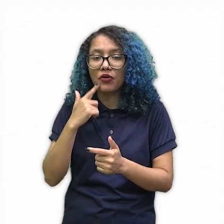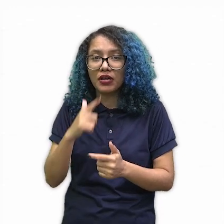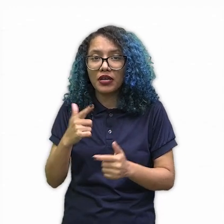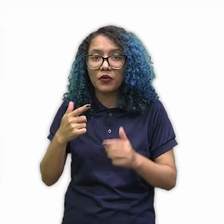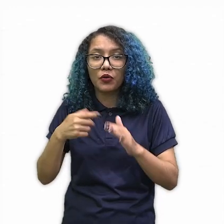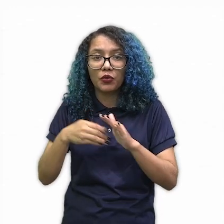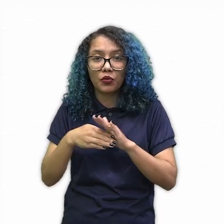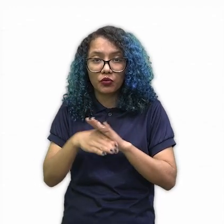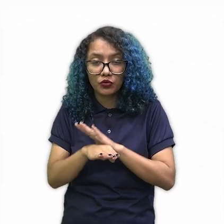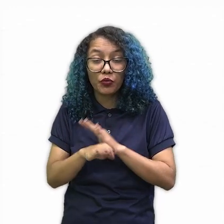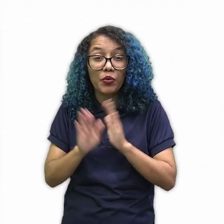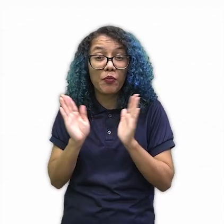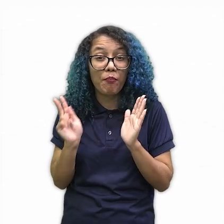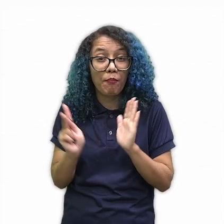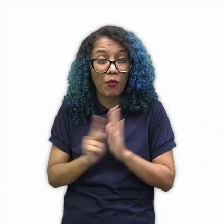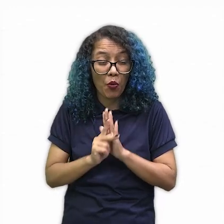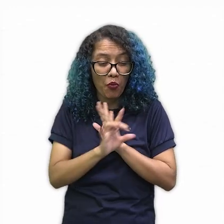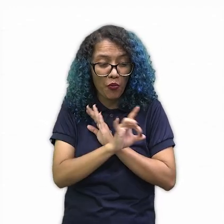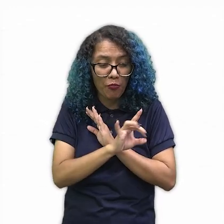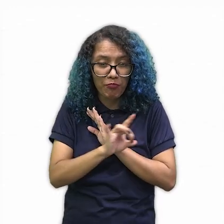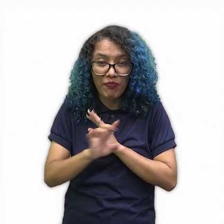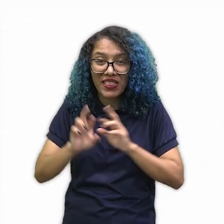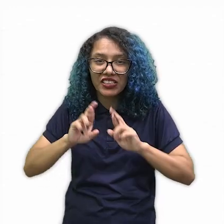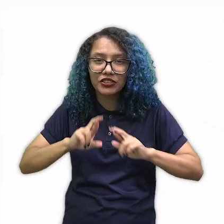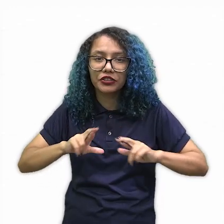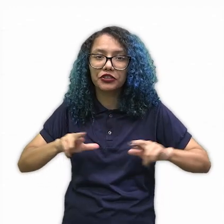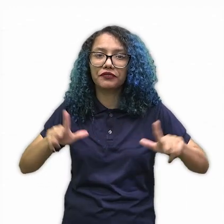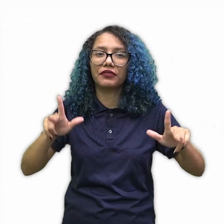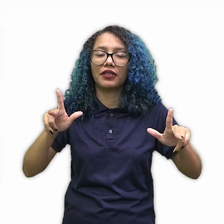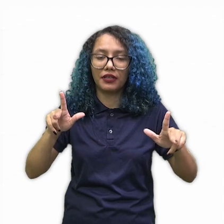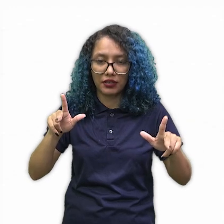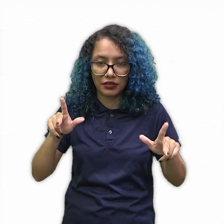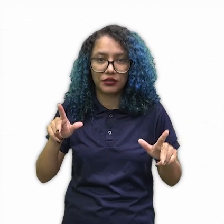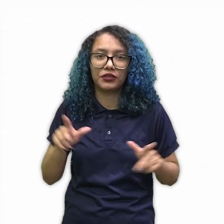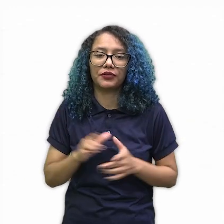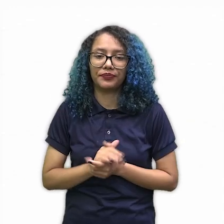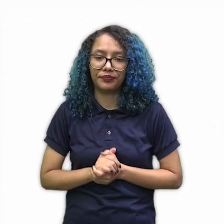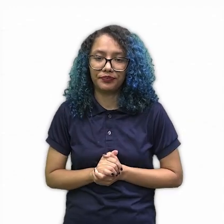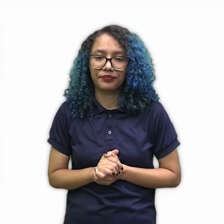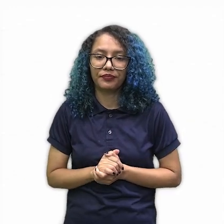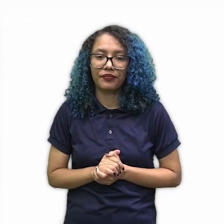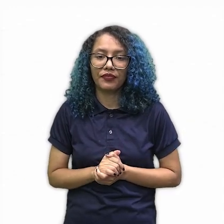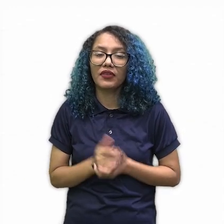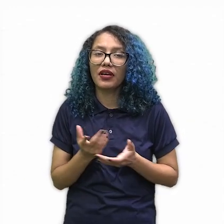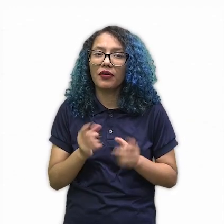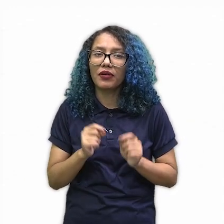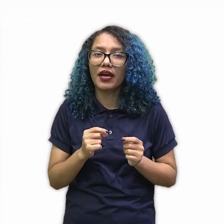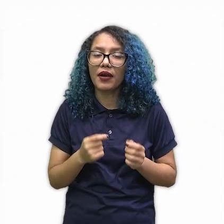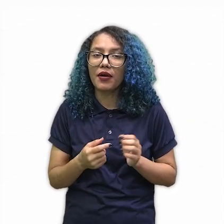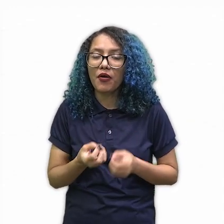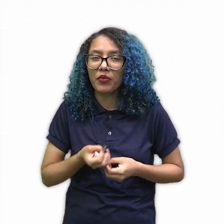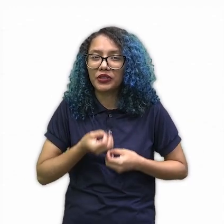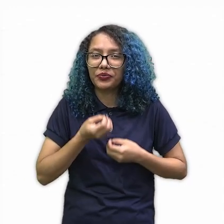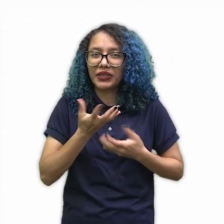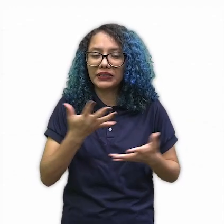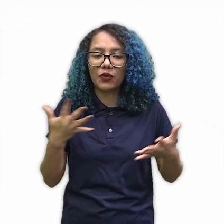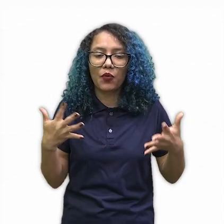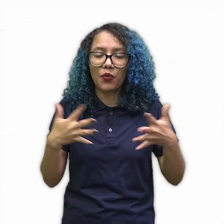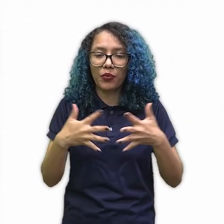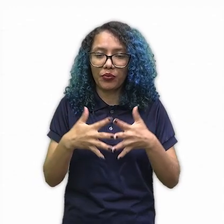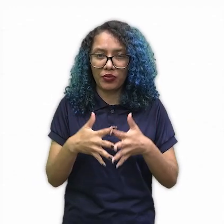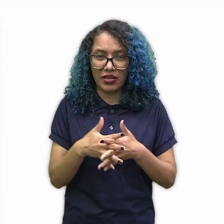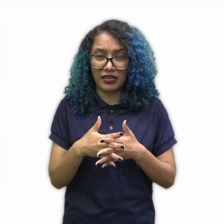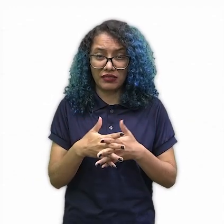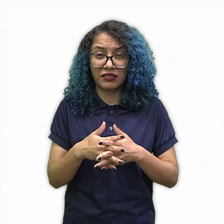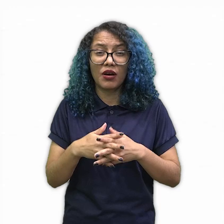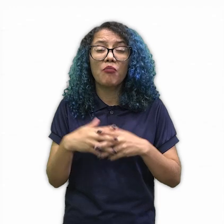línguas e costumes, tá? E essa riqueza cultural é uma expressão de uma complexidade, porque tem uma história, gente.